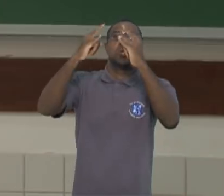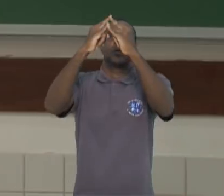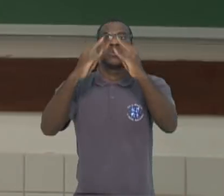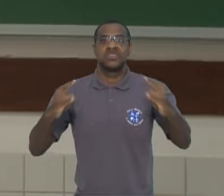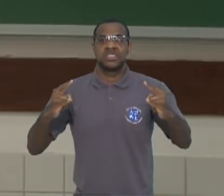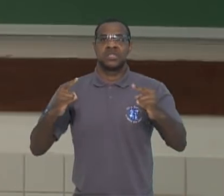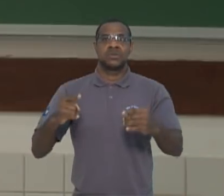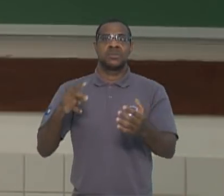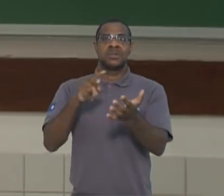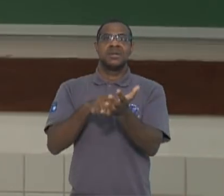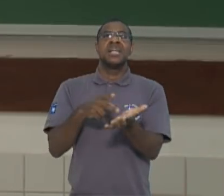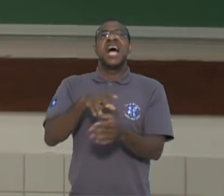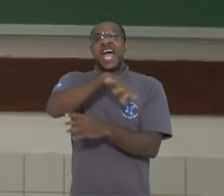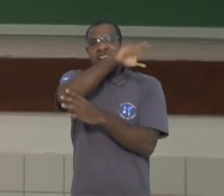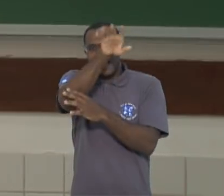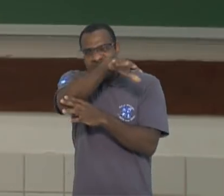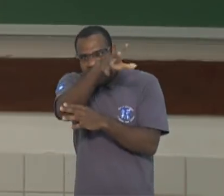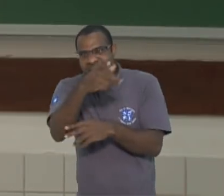direitos, né,